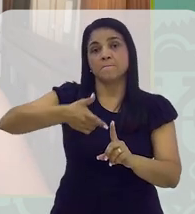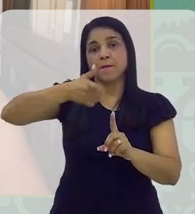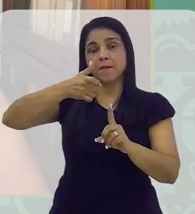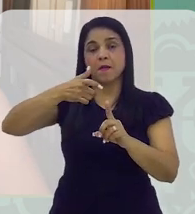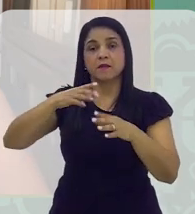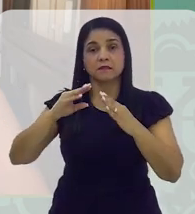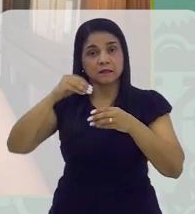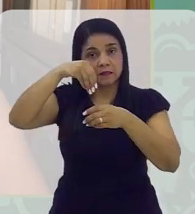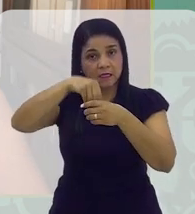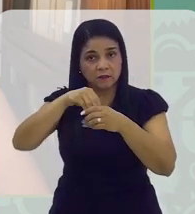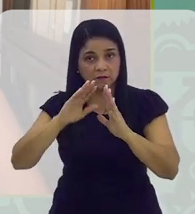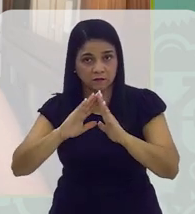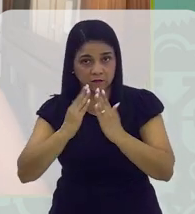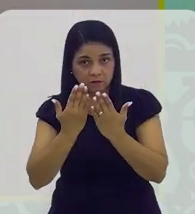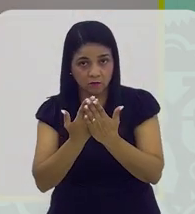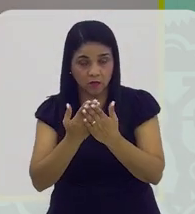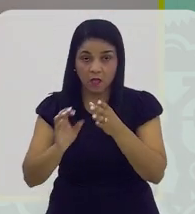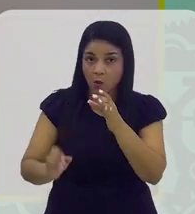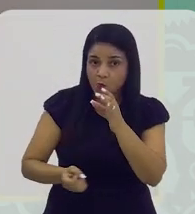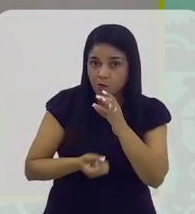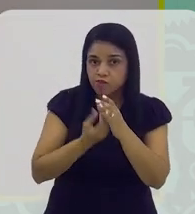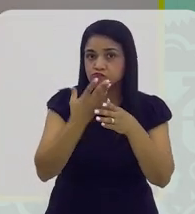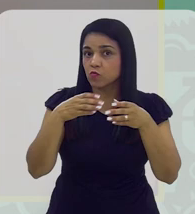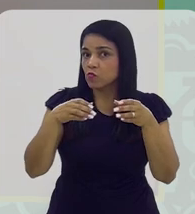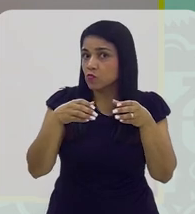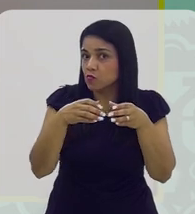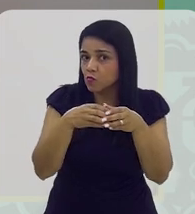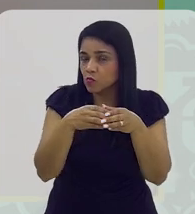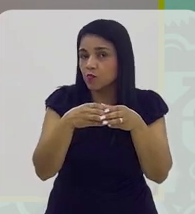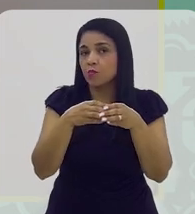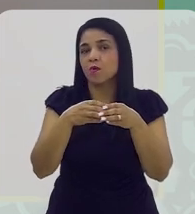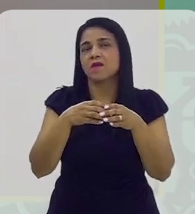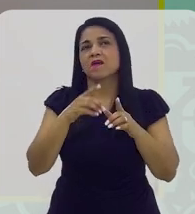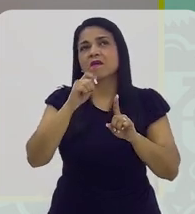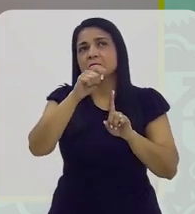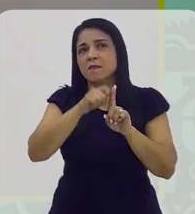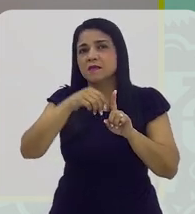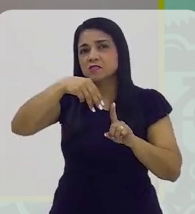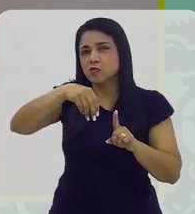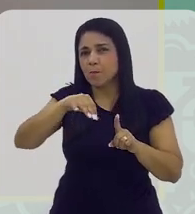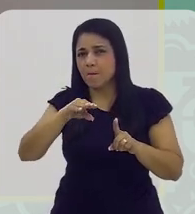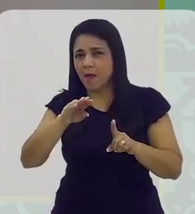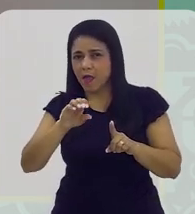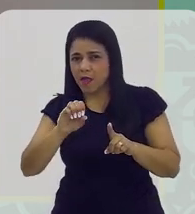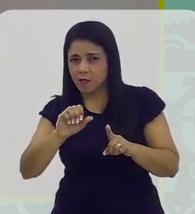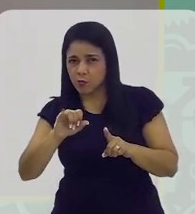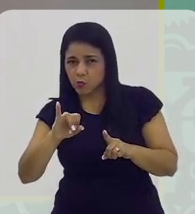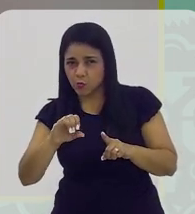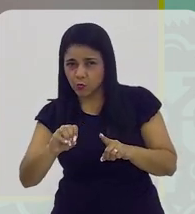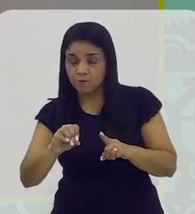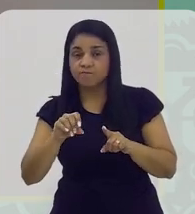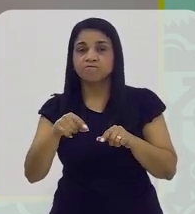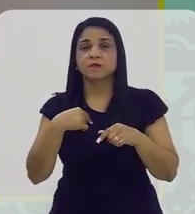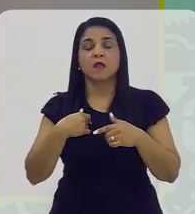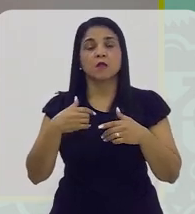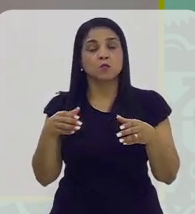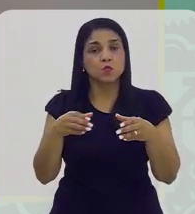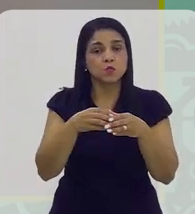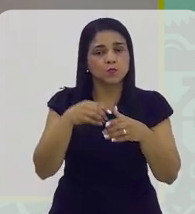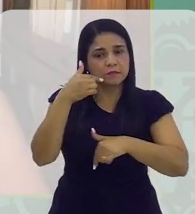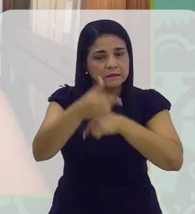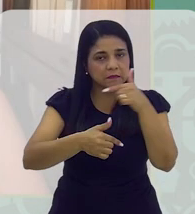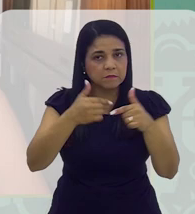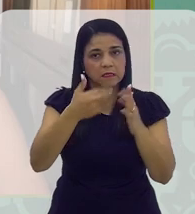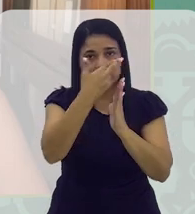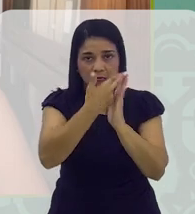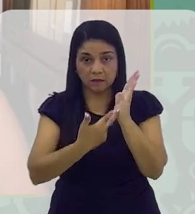escolas. Foi formado um grupo e, desde o fim de maio, a gente está trabalhando com esse grupo para produzir esse